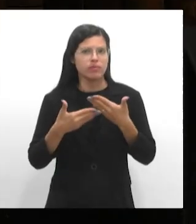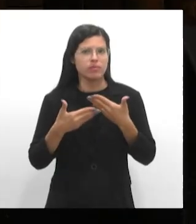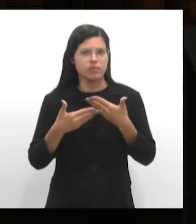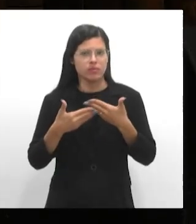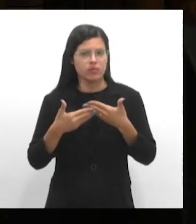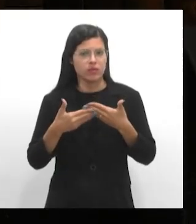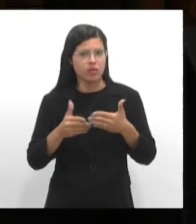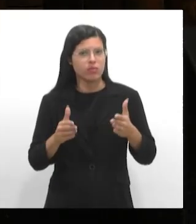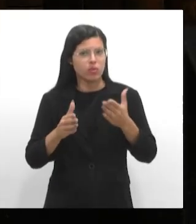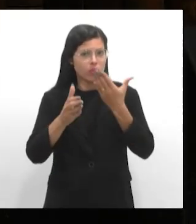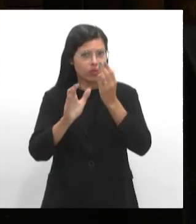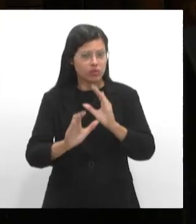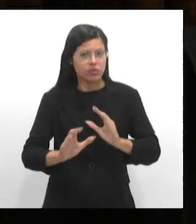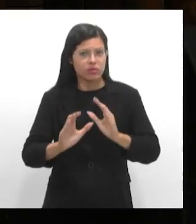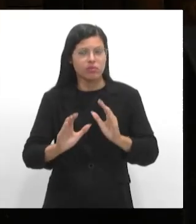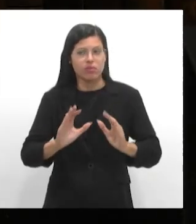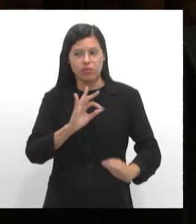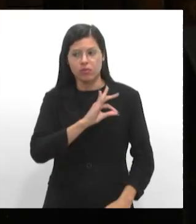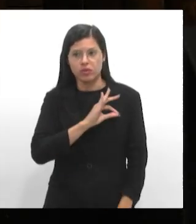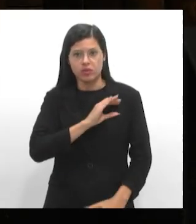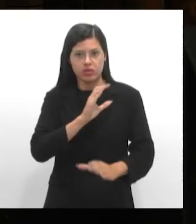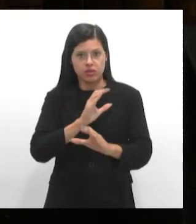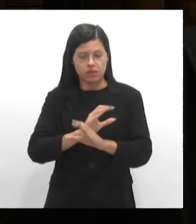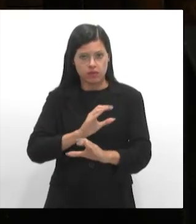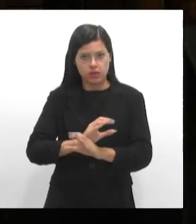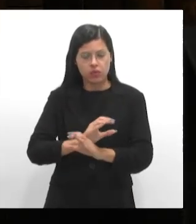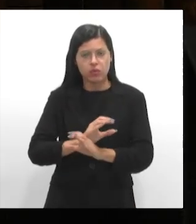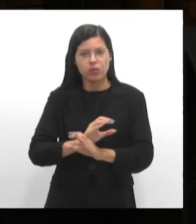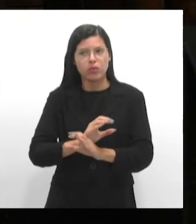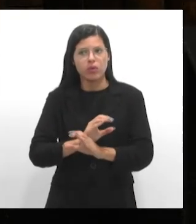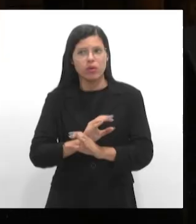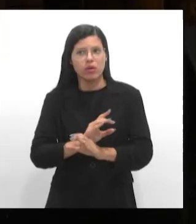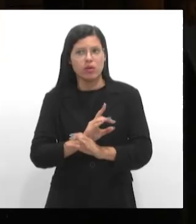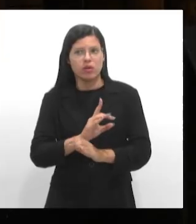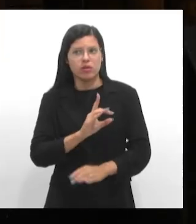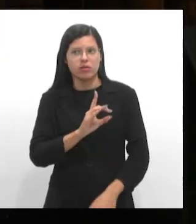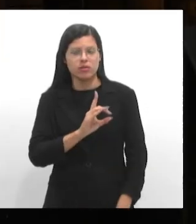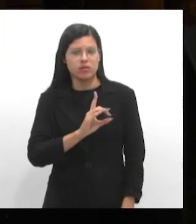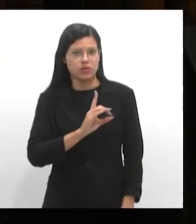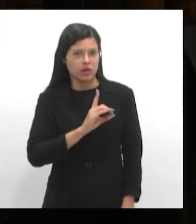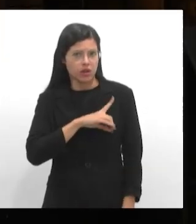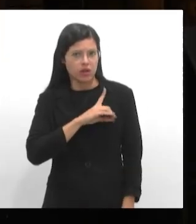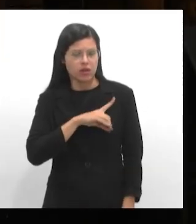tanto para delegado quanto para perito.